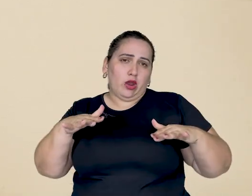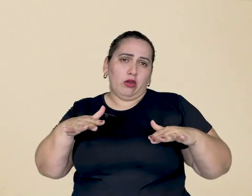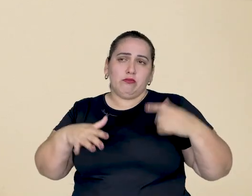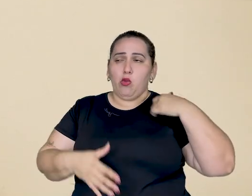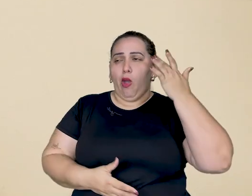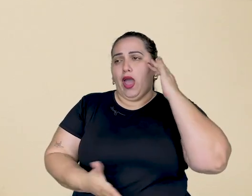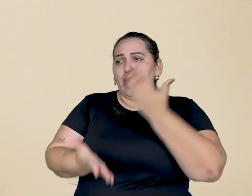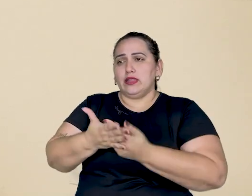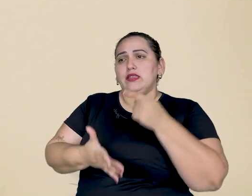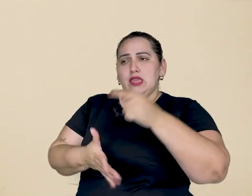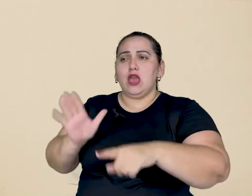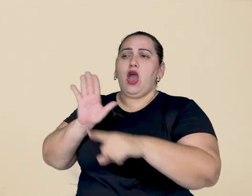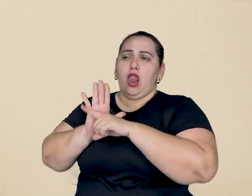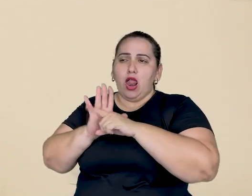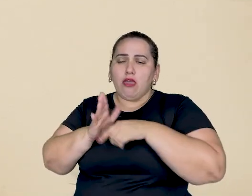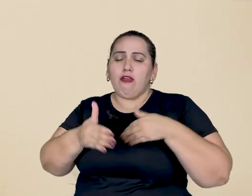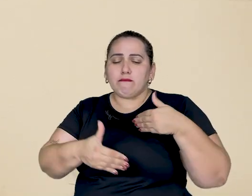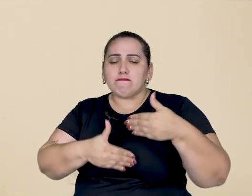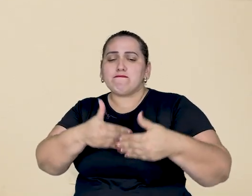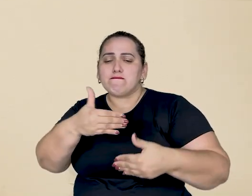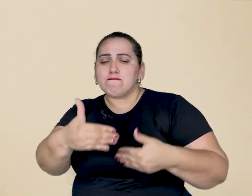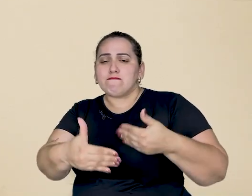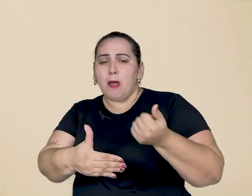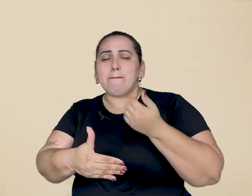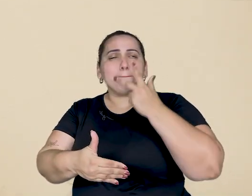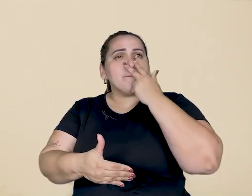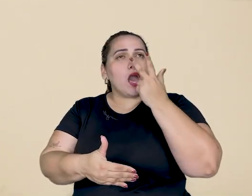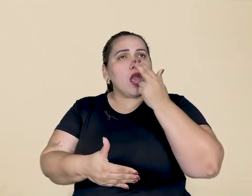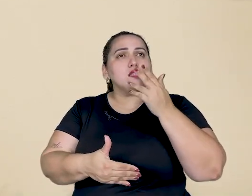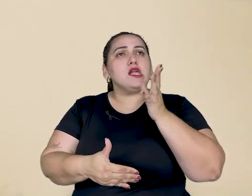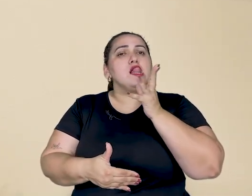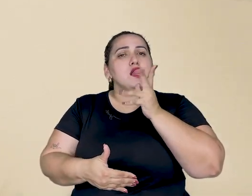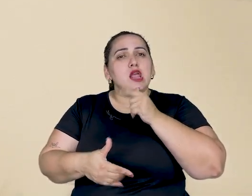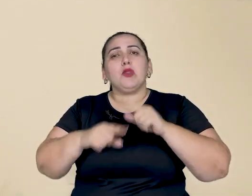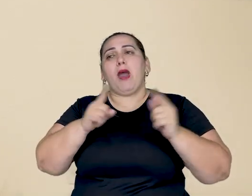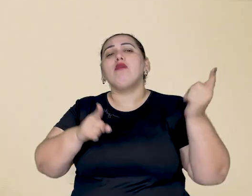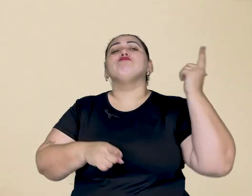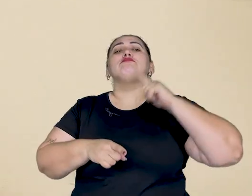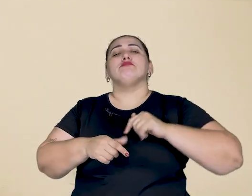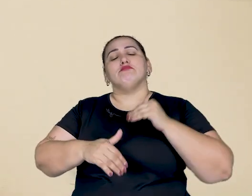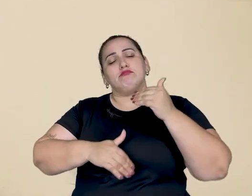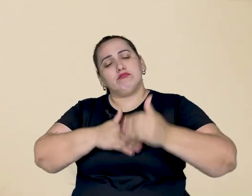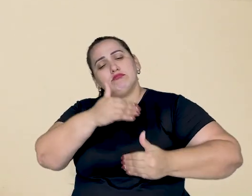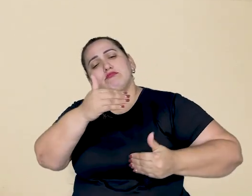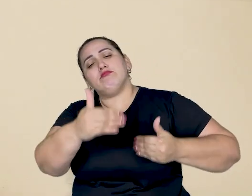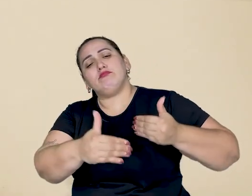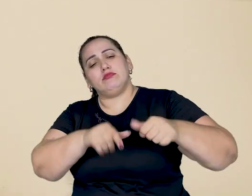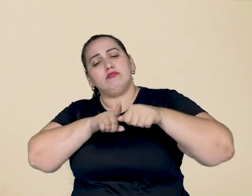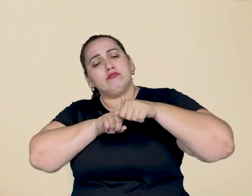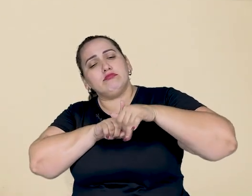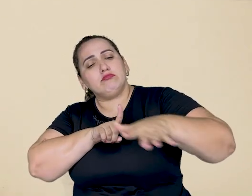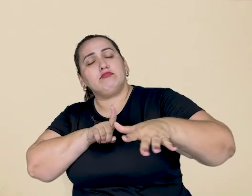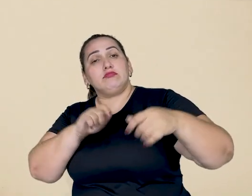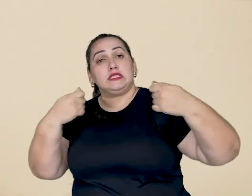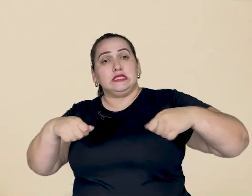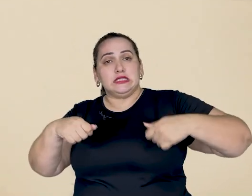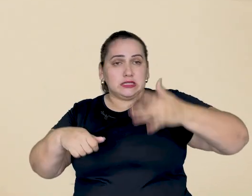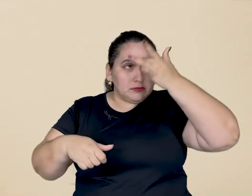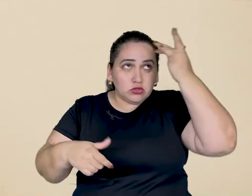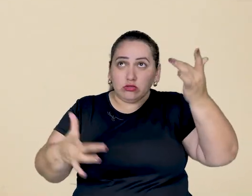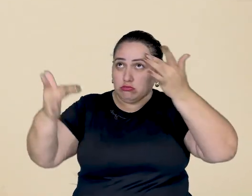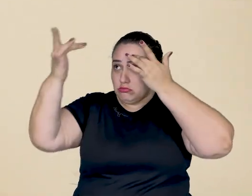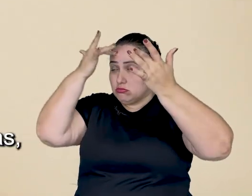natural. Eu acho que essa é mais uma legislação que vai aos poucos, vamos dizer assim,